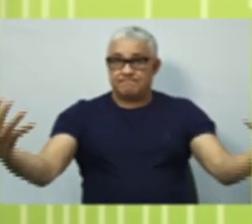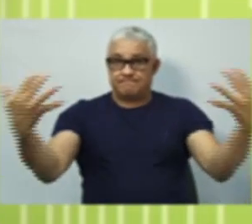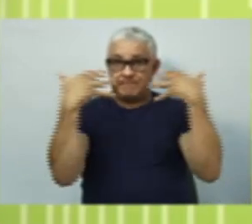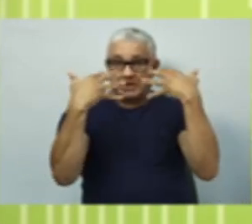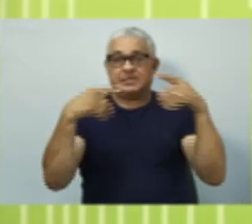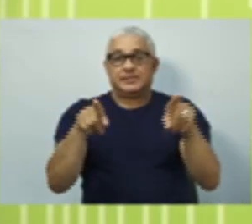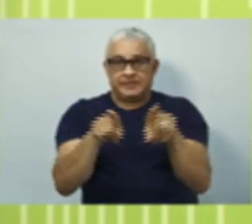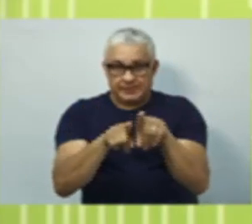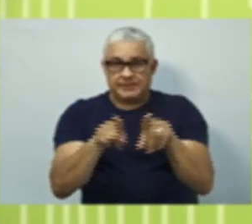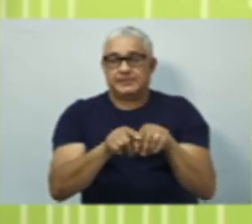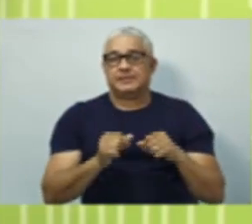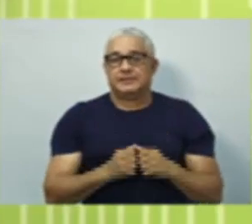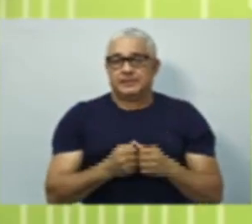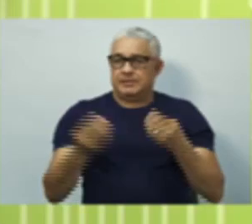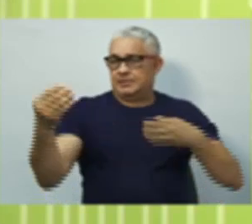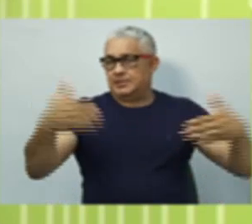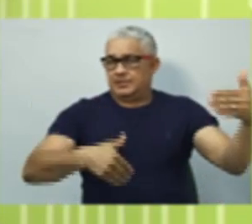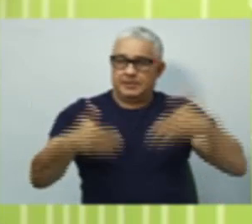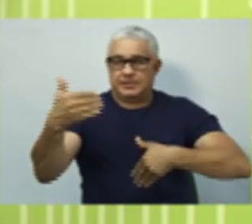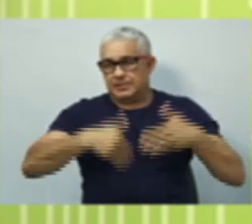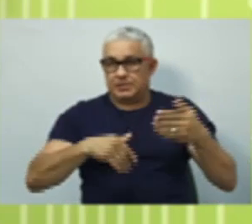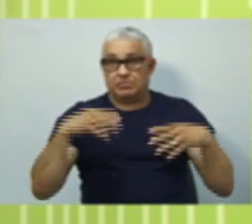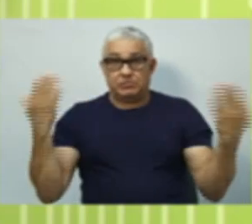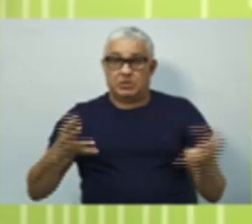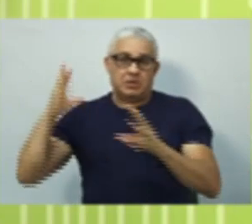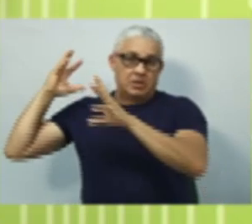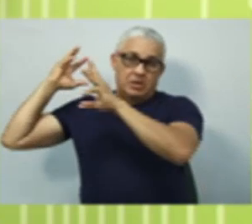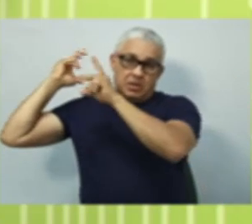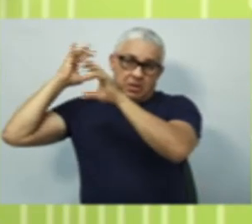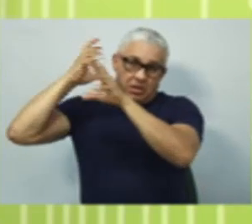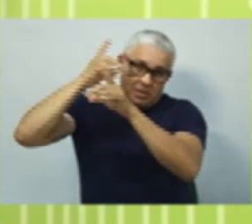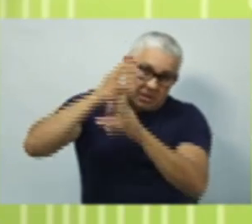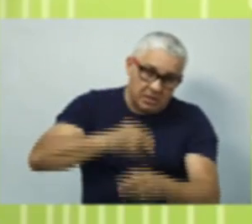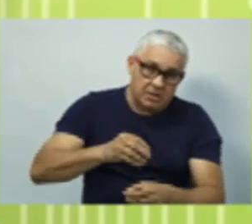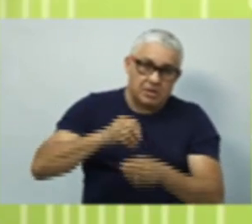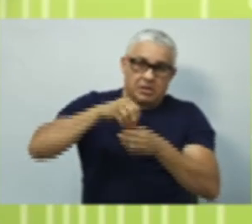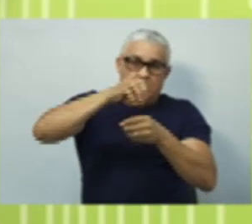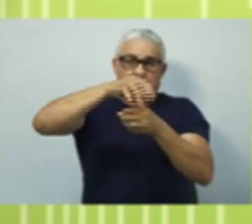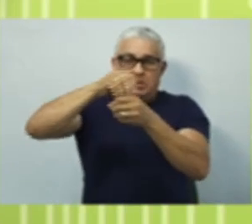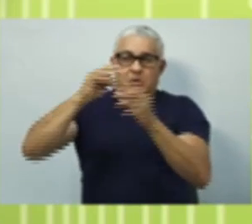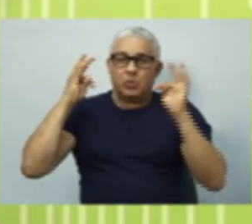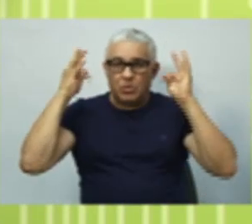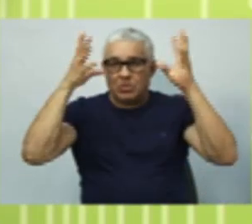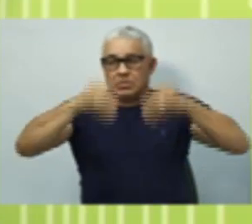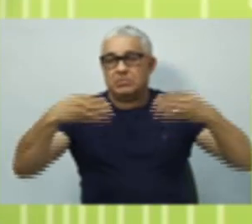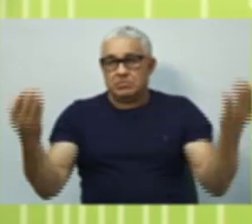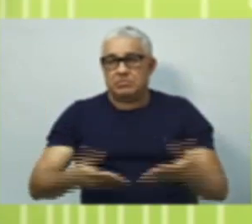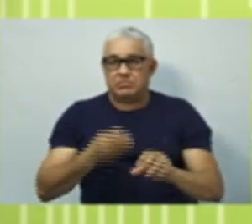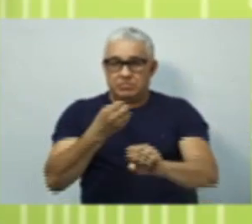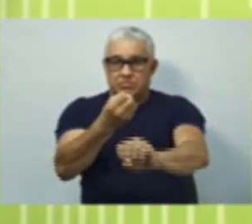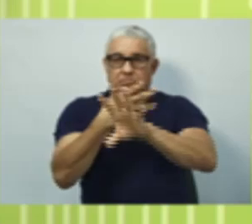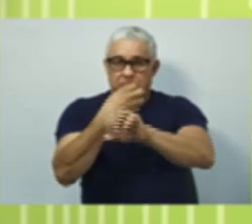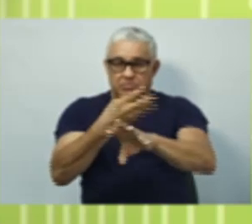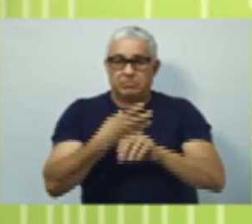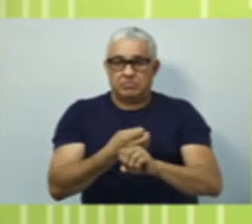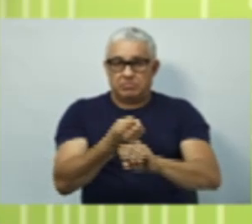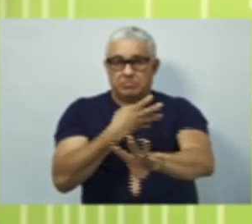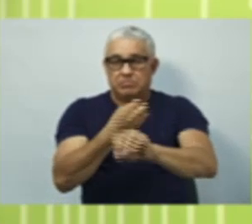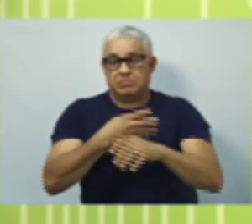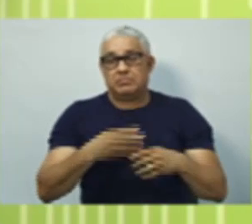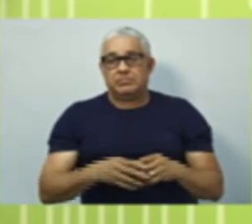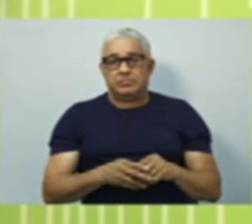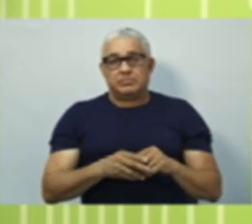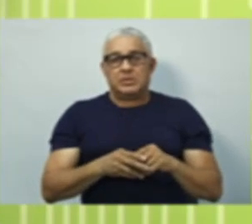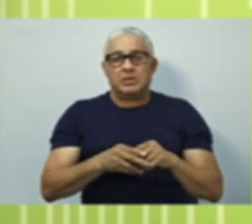já com a atenção de todos, que nós vamos revisar todos os conteúdos que nós vimos durante todas as nossas teleaulas. Então nós vamos falar um